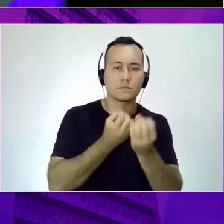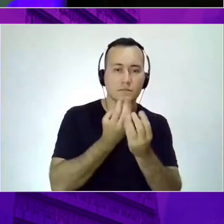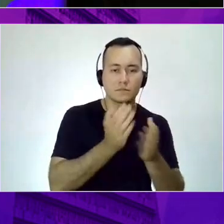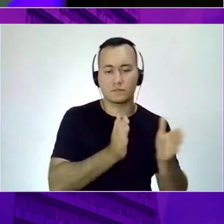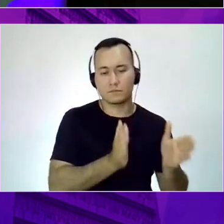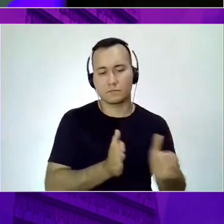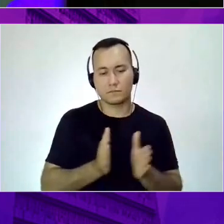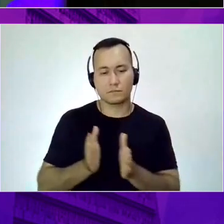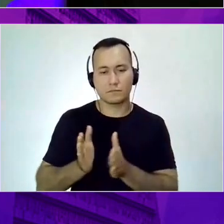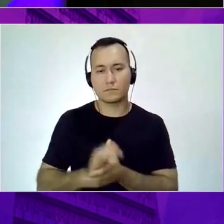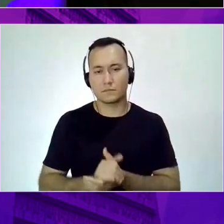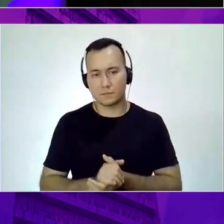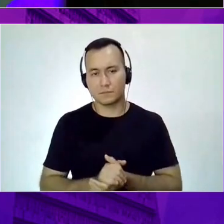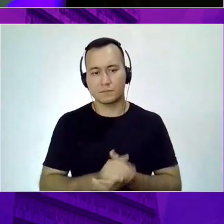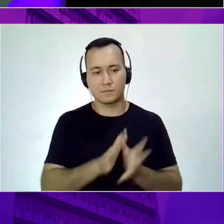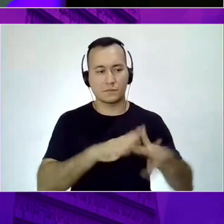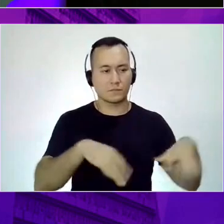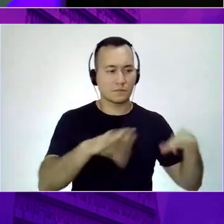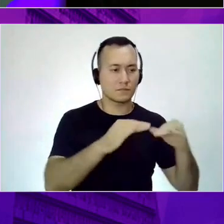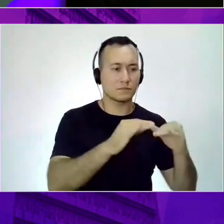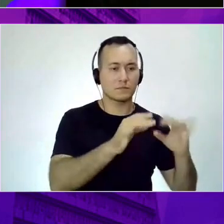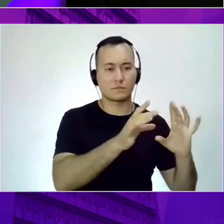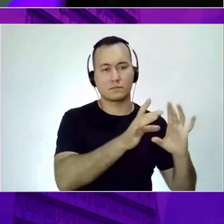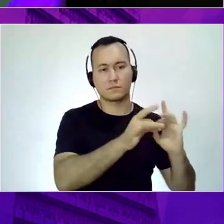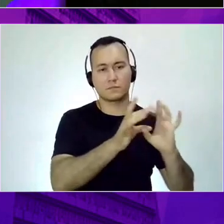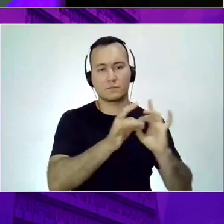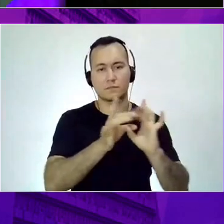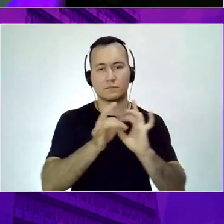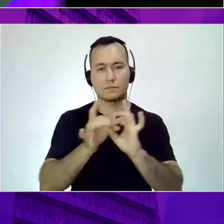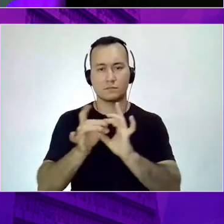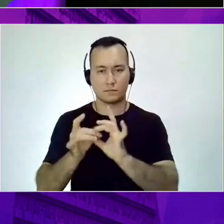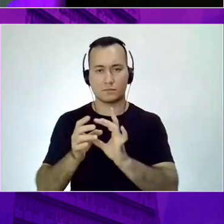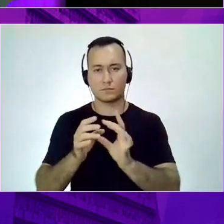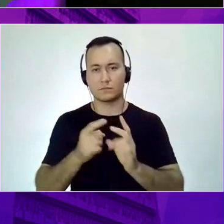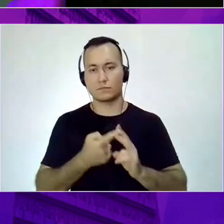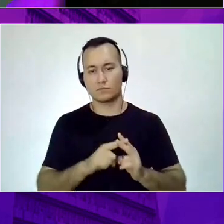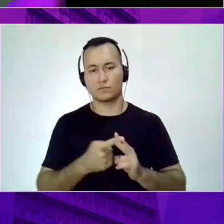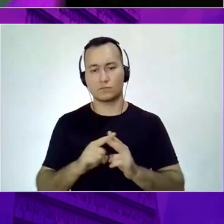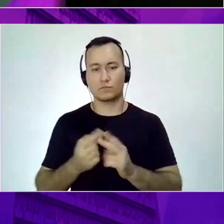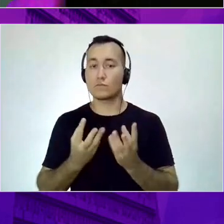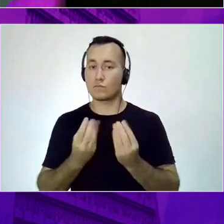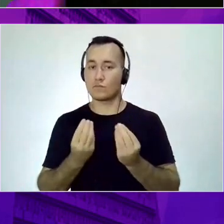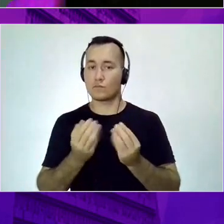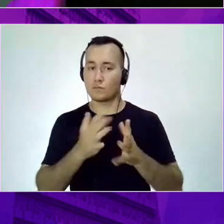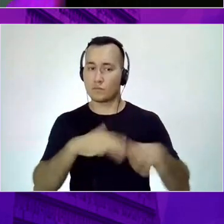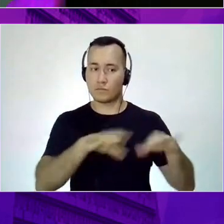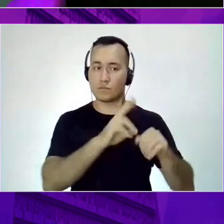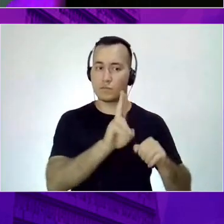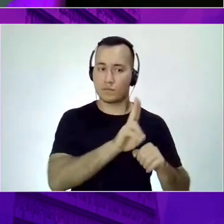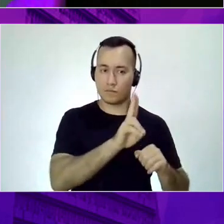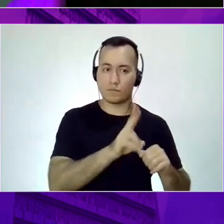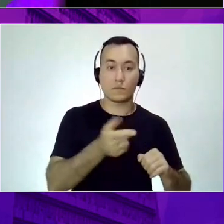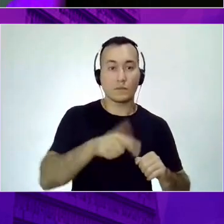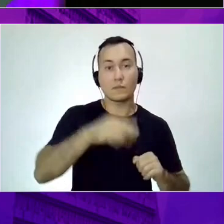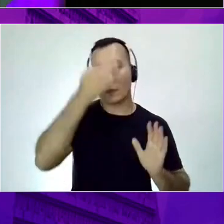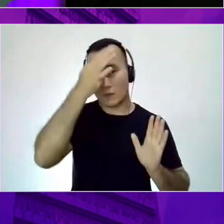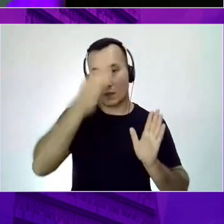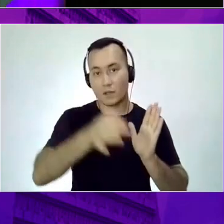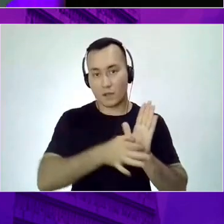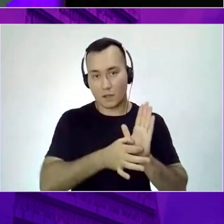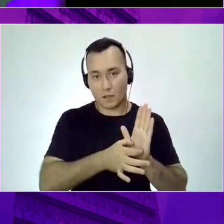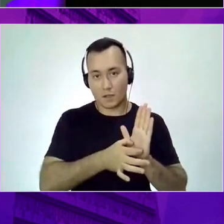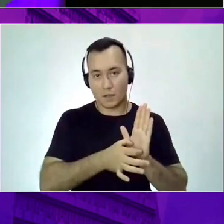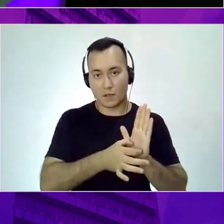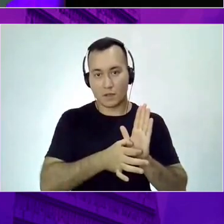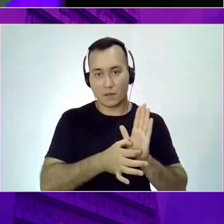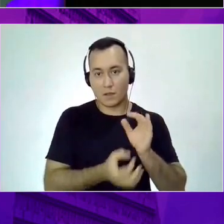tudo integrada, utilizando diversos serviços, inclusive IA generativa. Legal? Então, vamos ver na